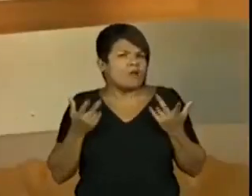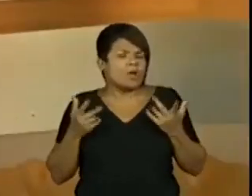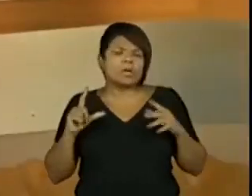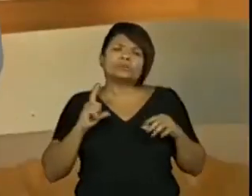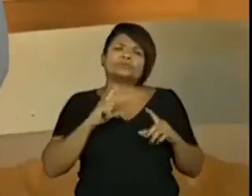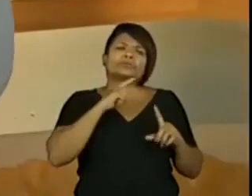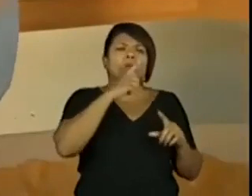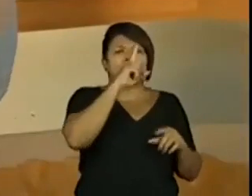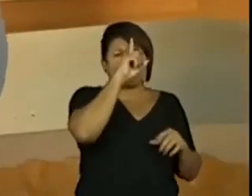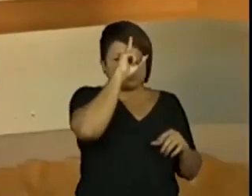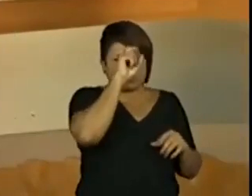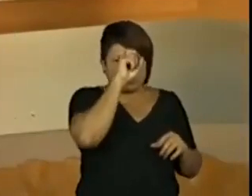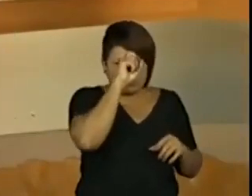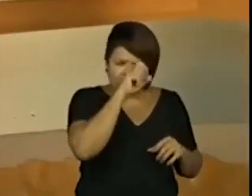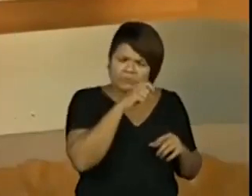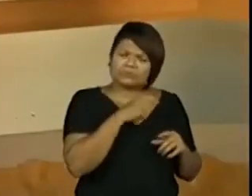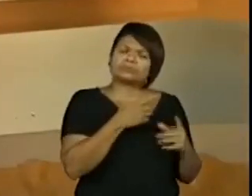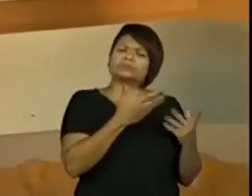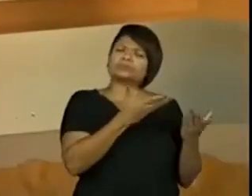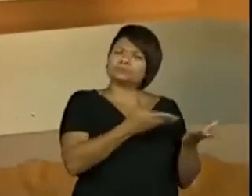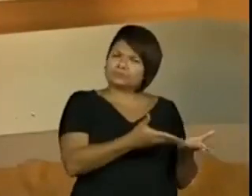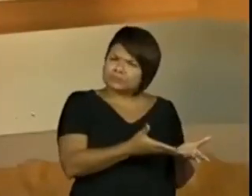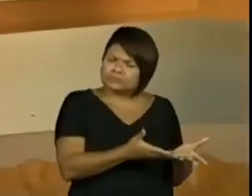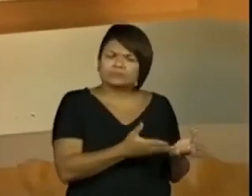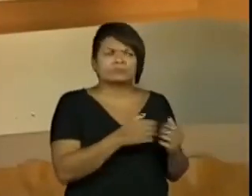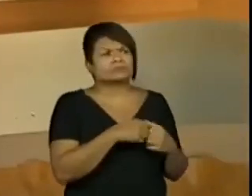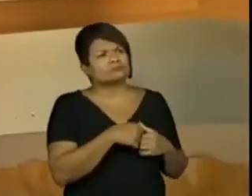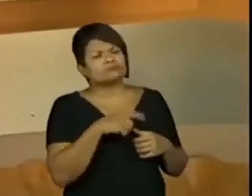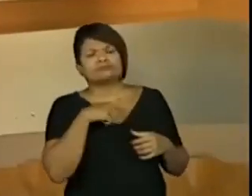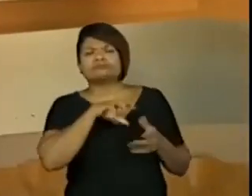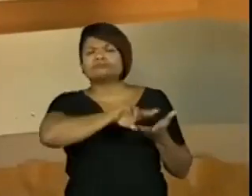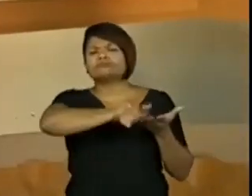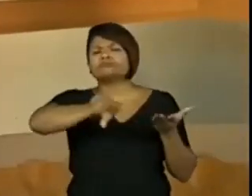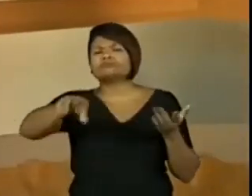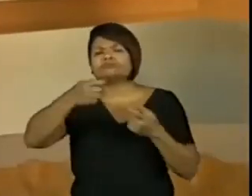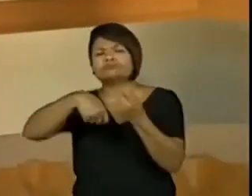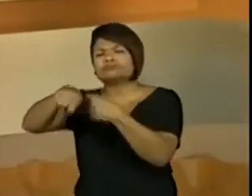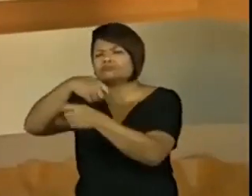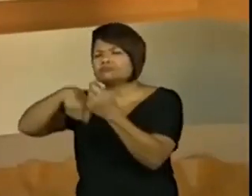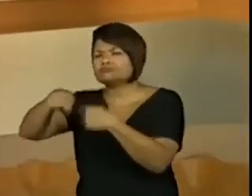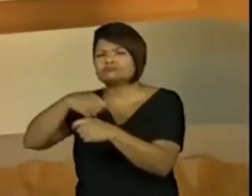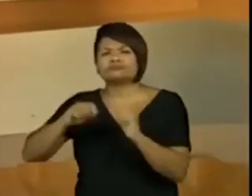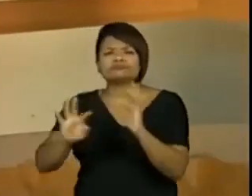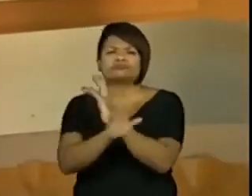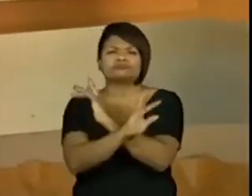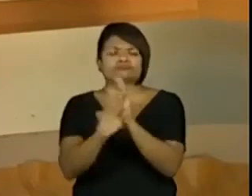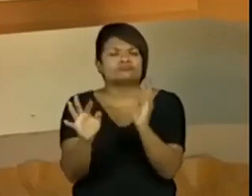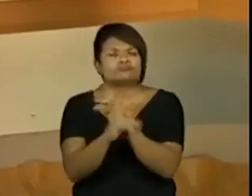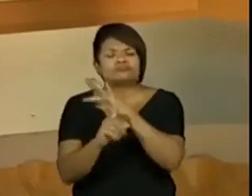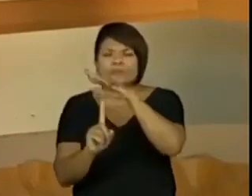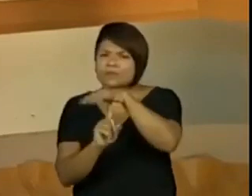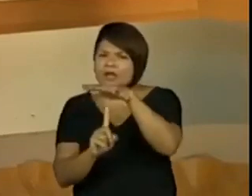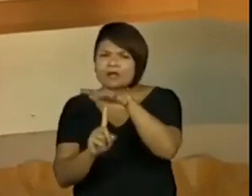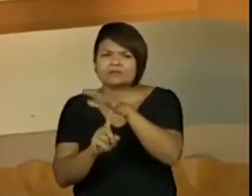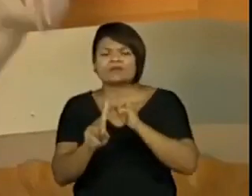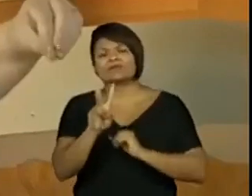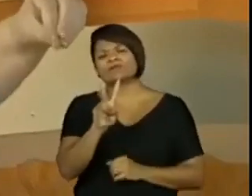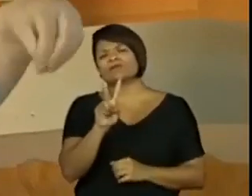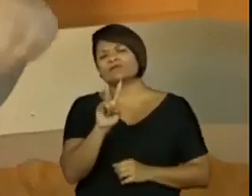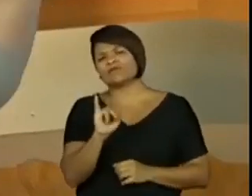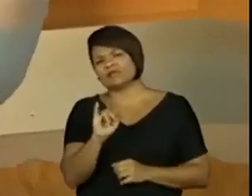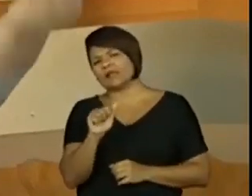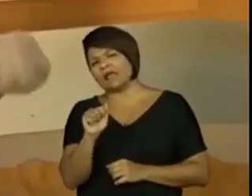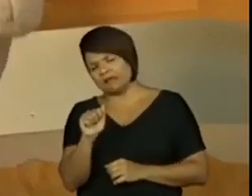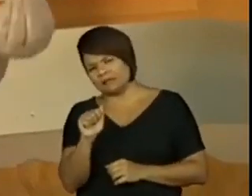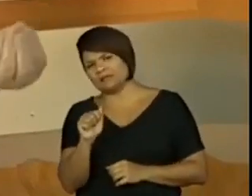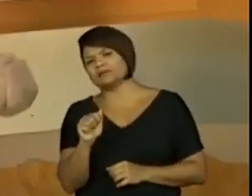com hospitais, uma série de comércio, de um monte de gente andando na praça. É a Vila das